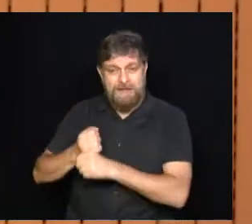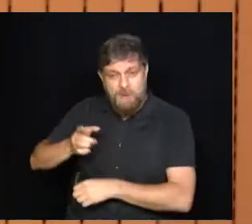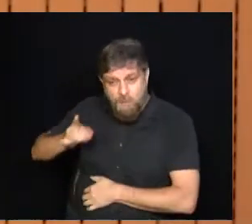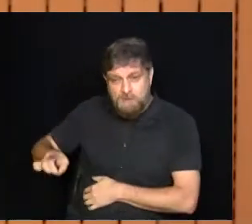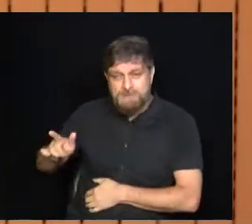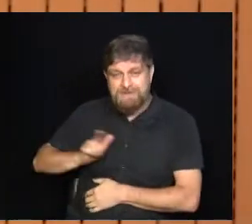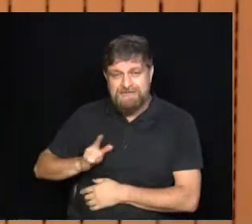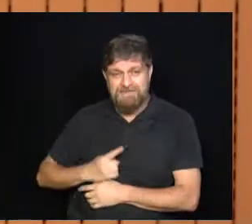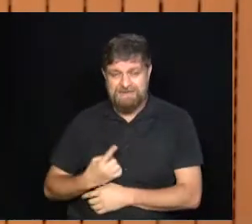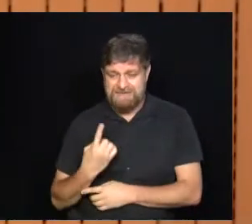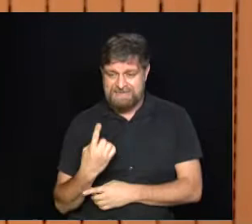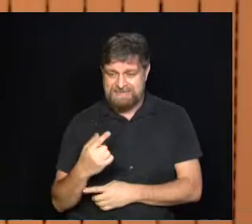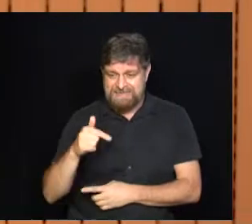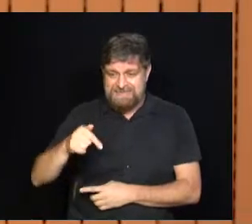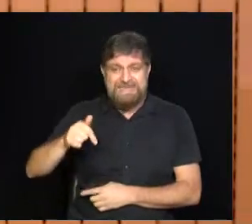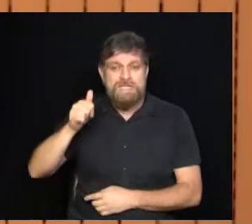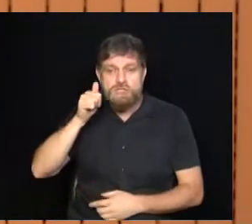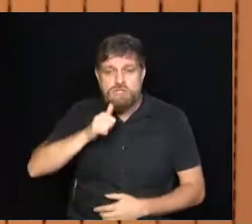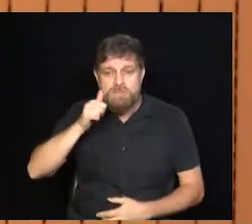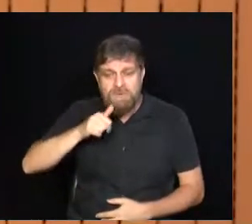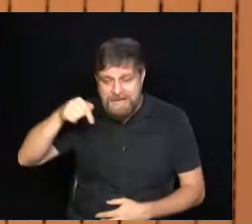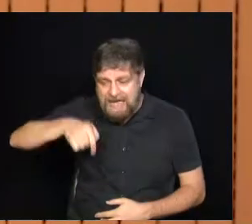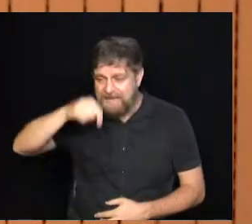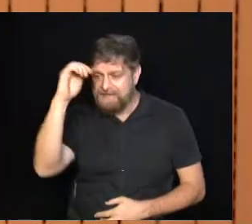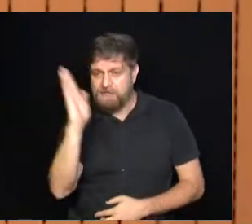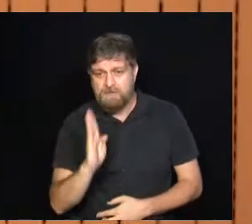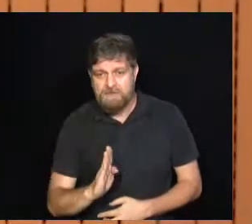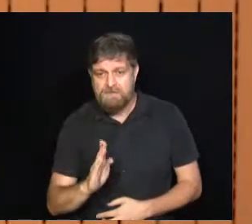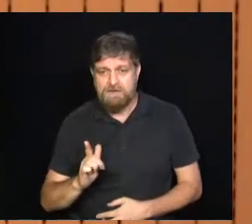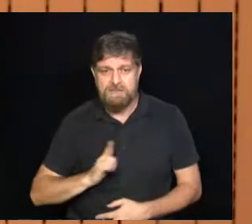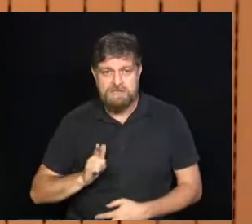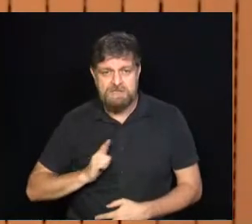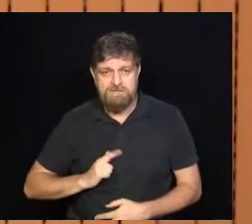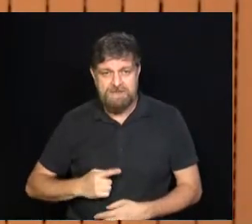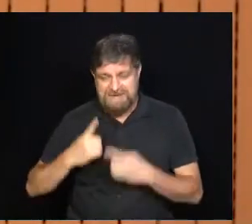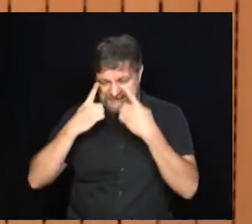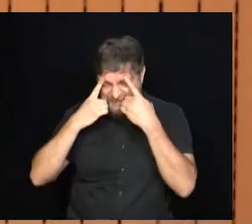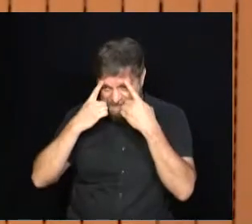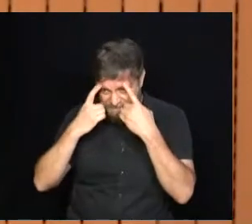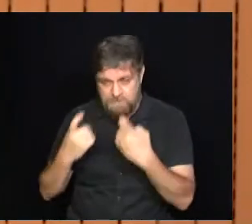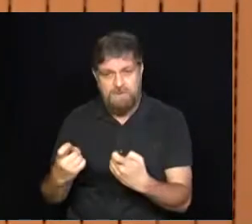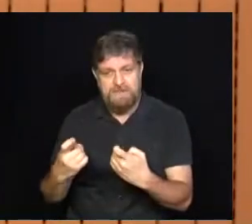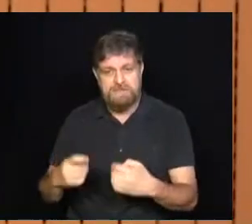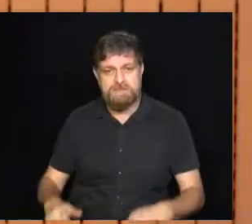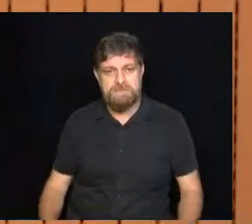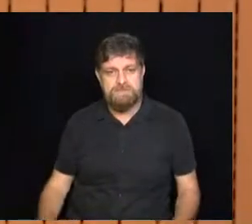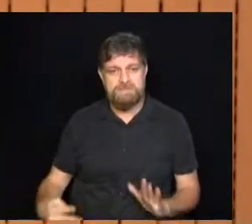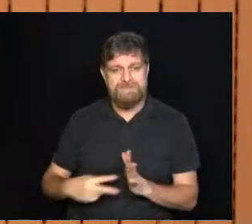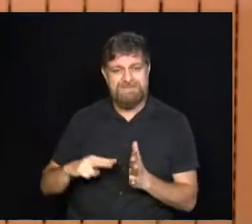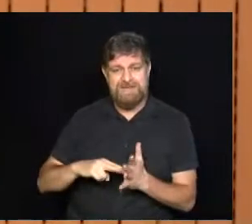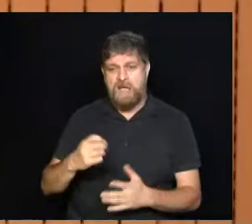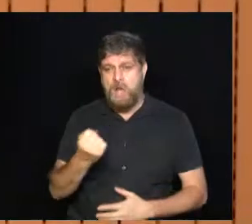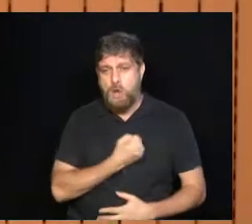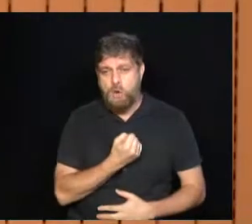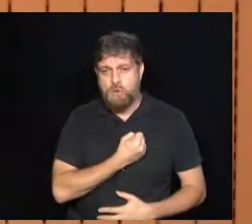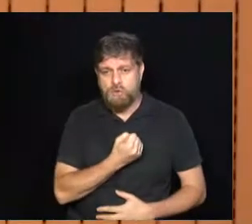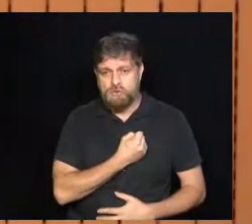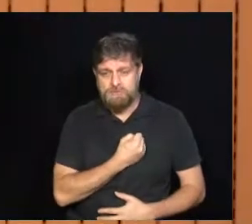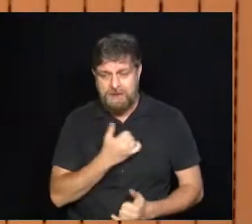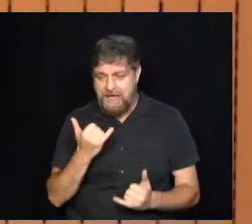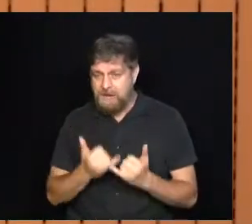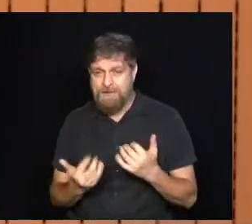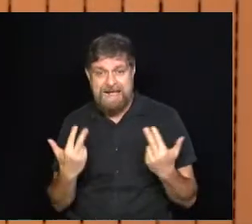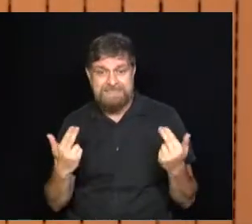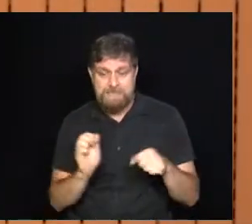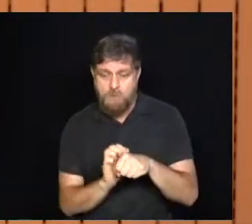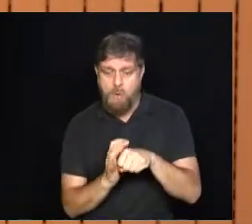de 17 mulheres no Brasil que sofreram algum tipo de violência. Ou seja, os números são proporcionais à pandemia do